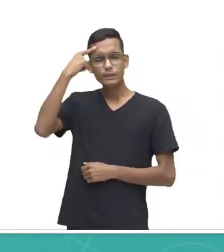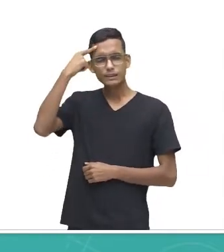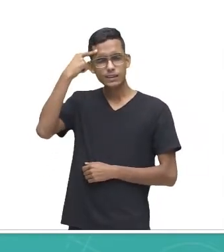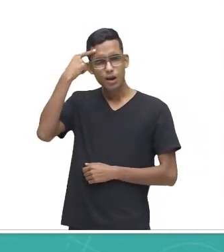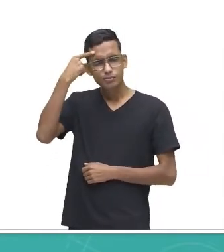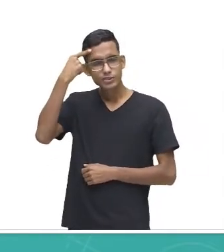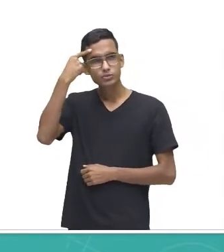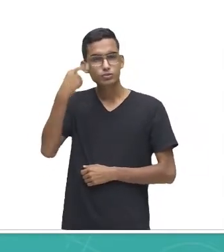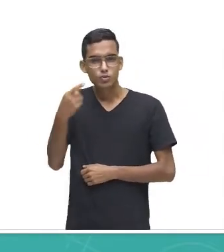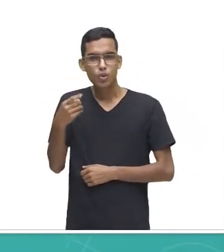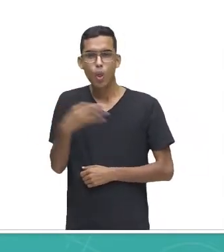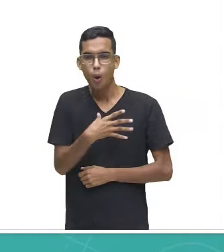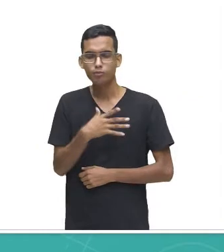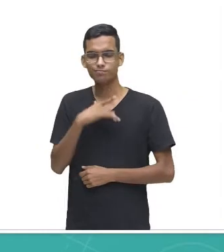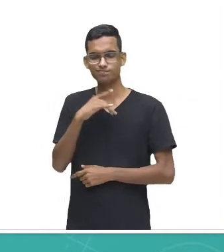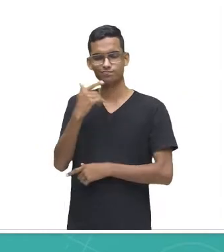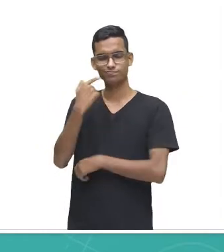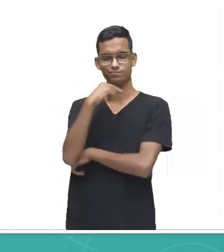né?